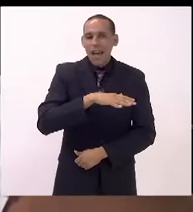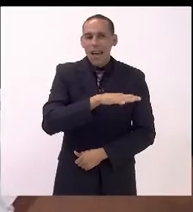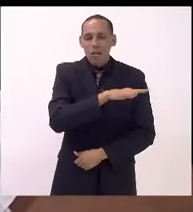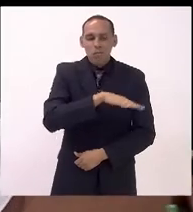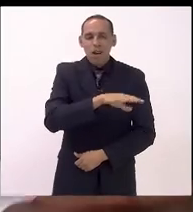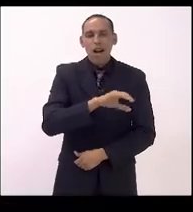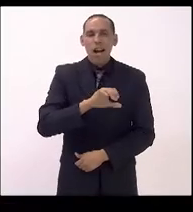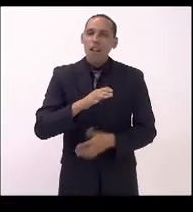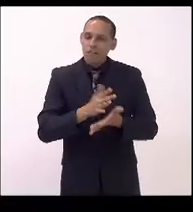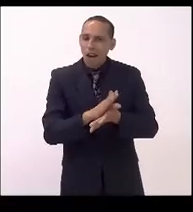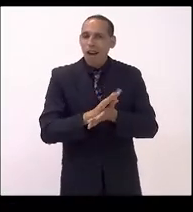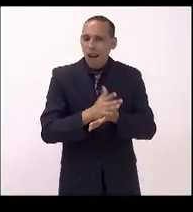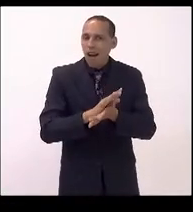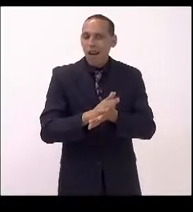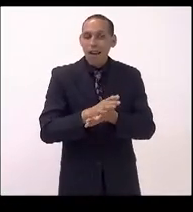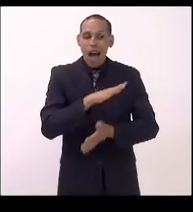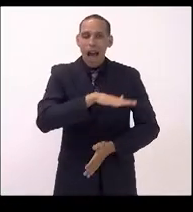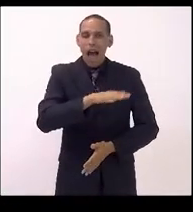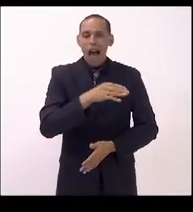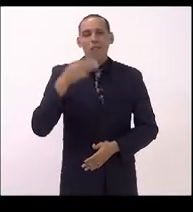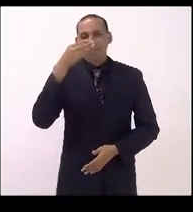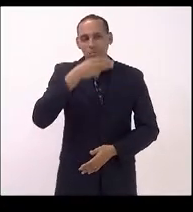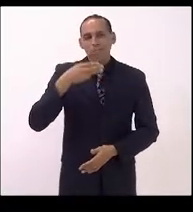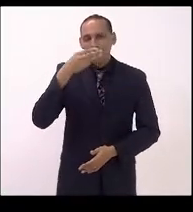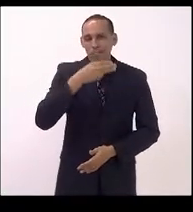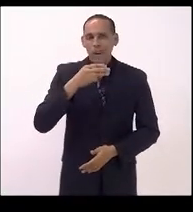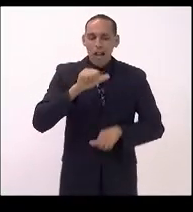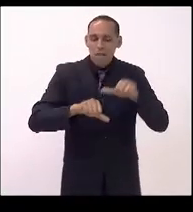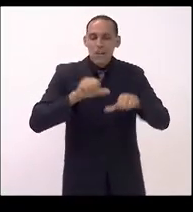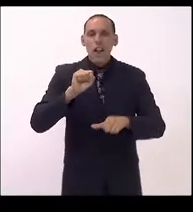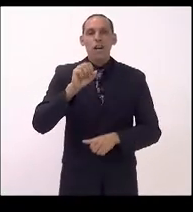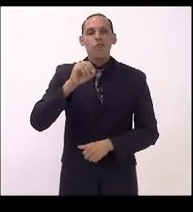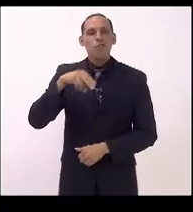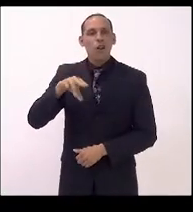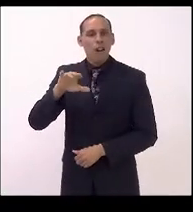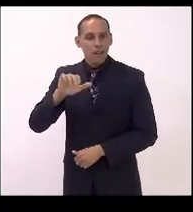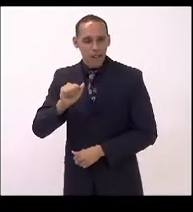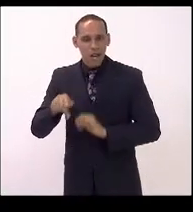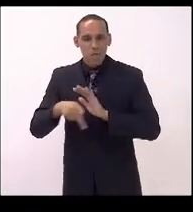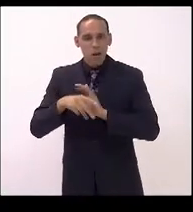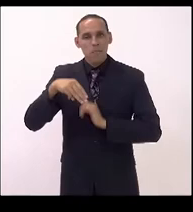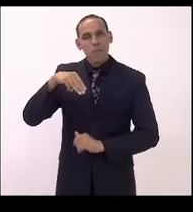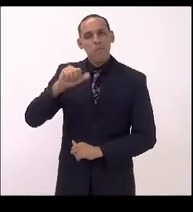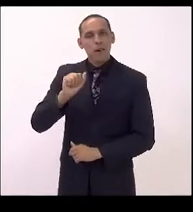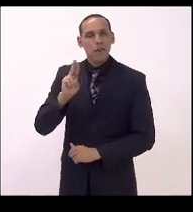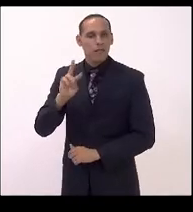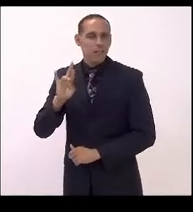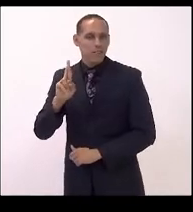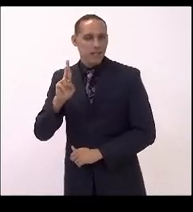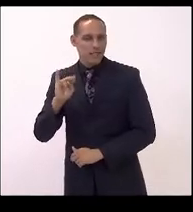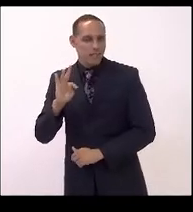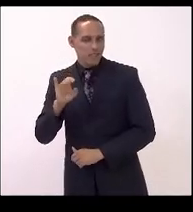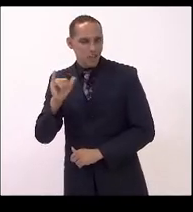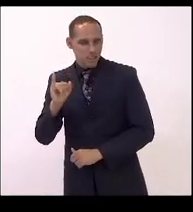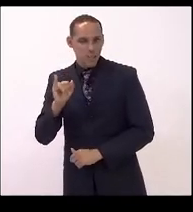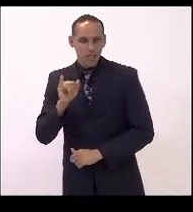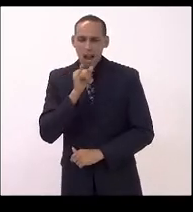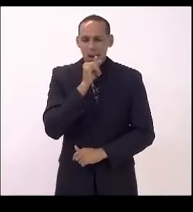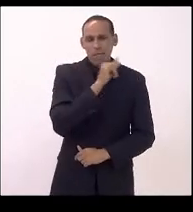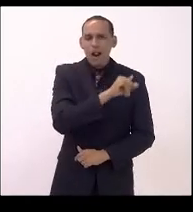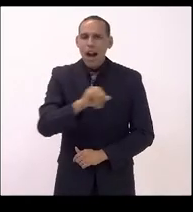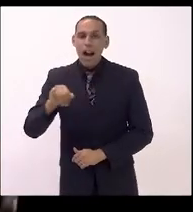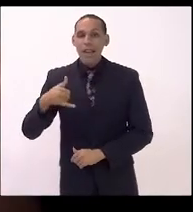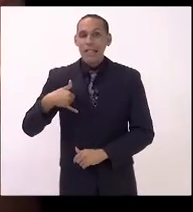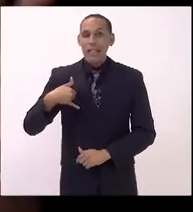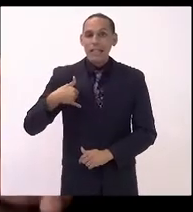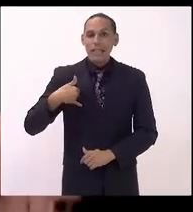era uma área de prostituição. E conta-se às pessoas, e quando o filho dela tinha 5